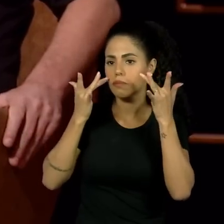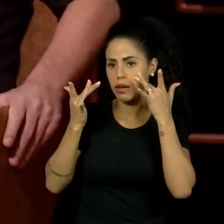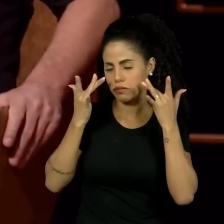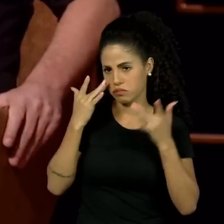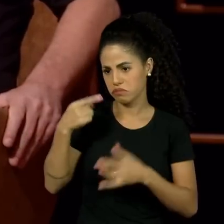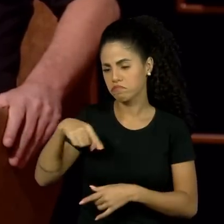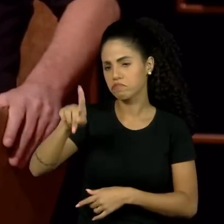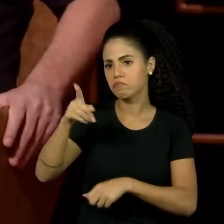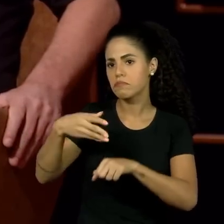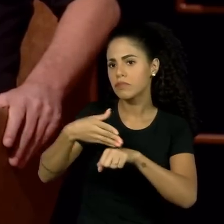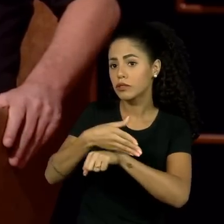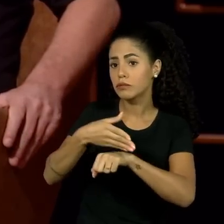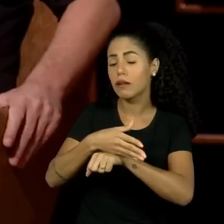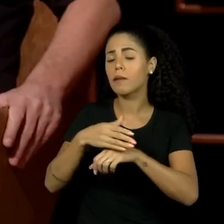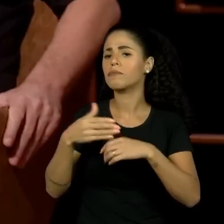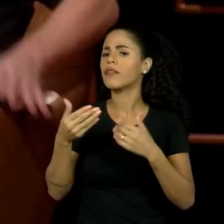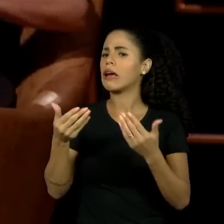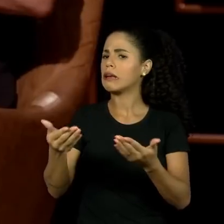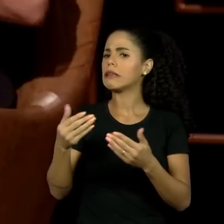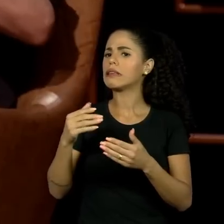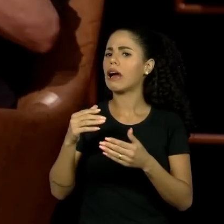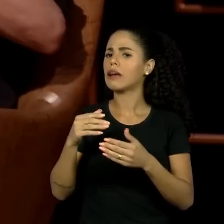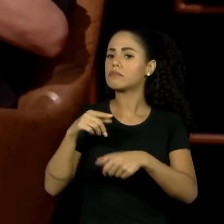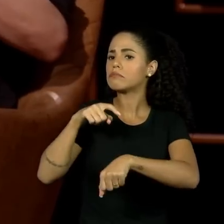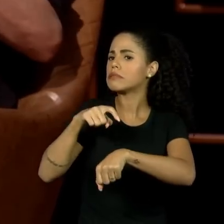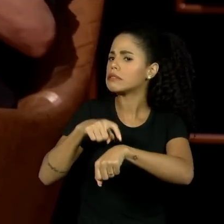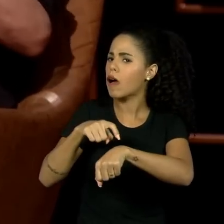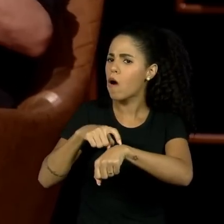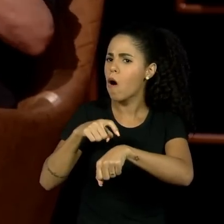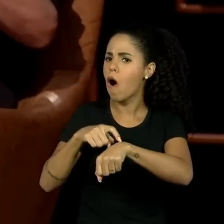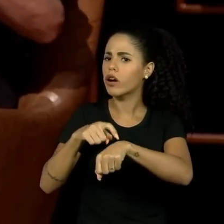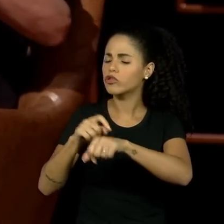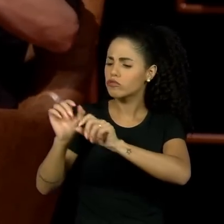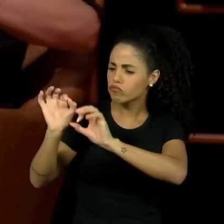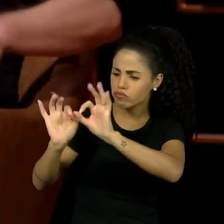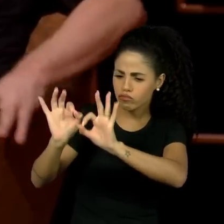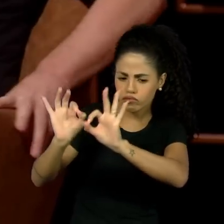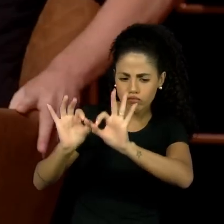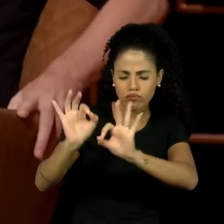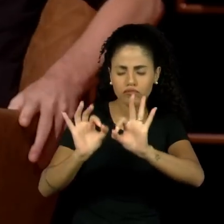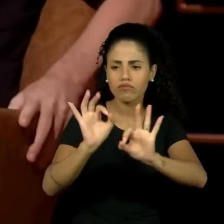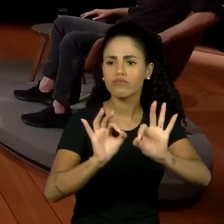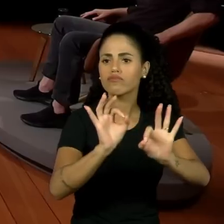teatro e na hora de construir lá